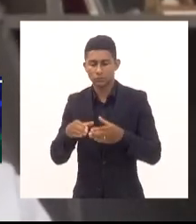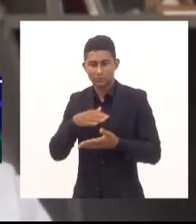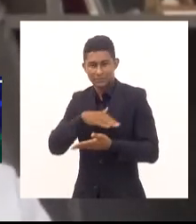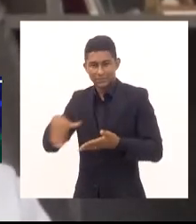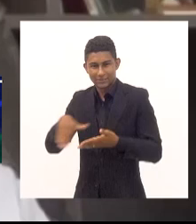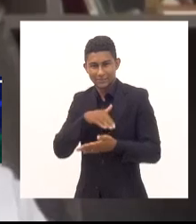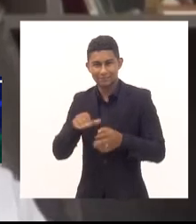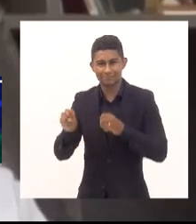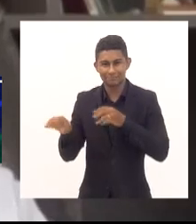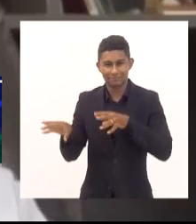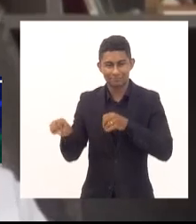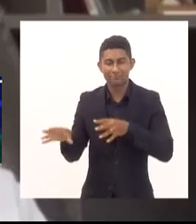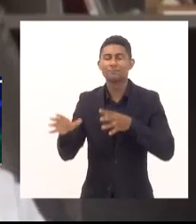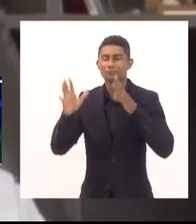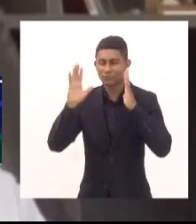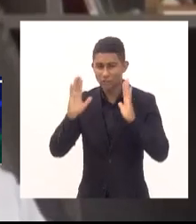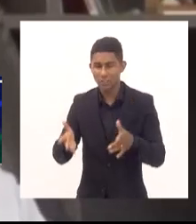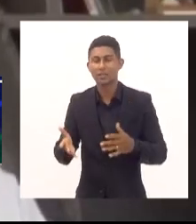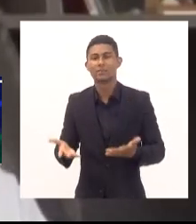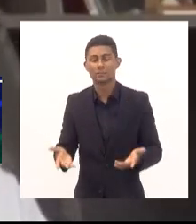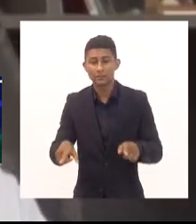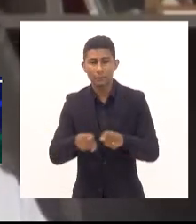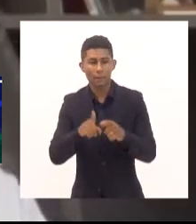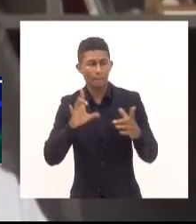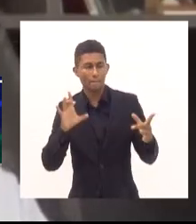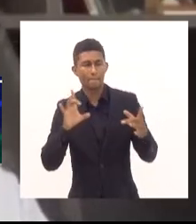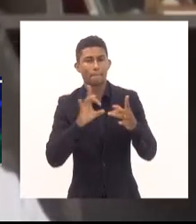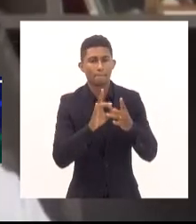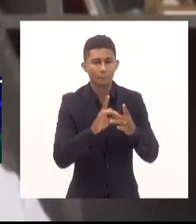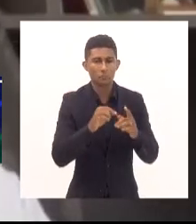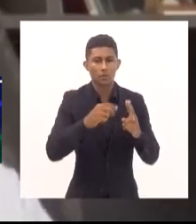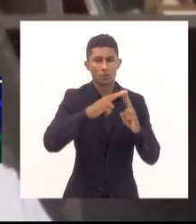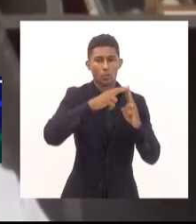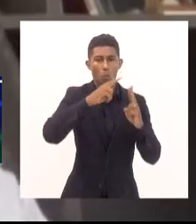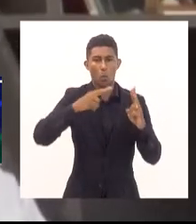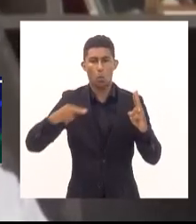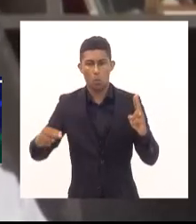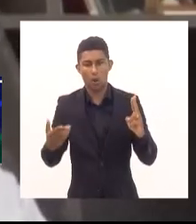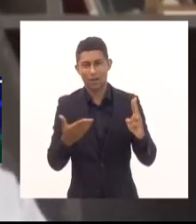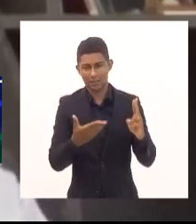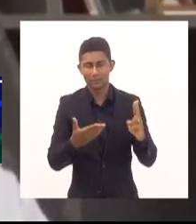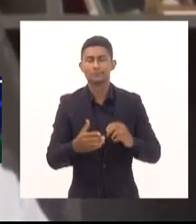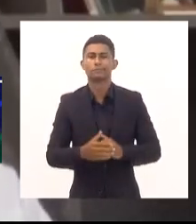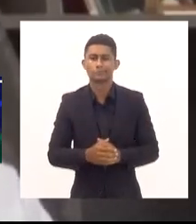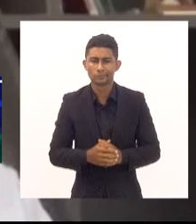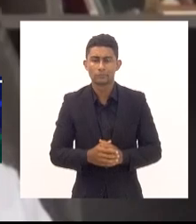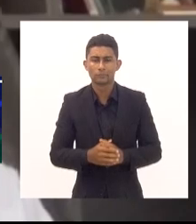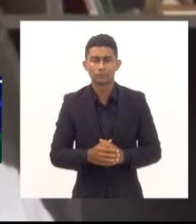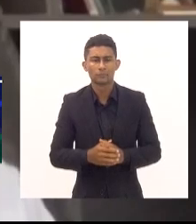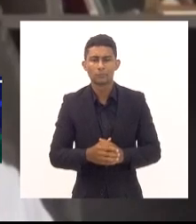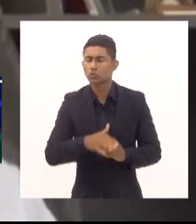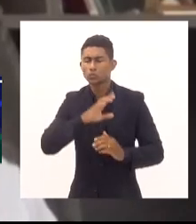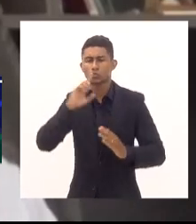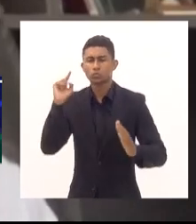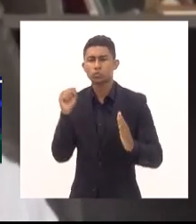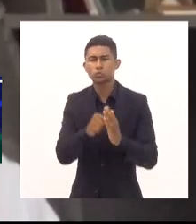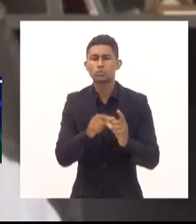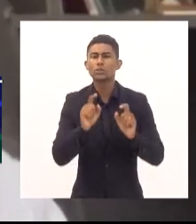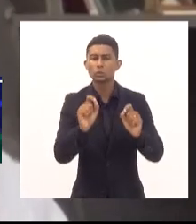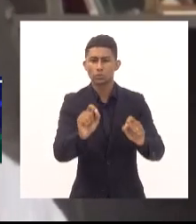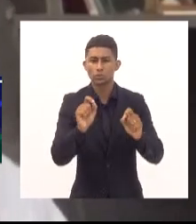Secretaria de Educação do Estado, em parceria aí com a UERJ, que também visa o